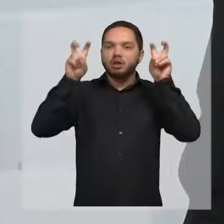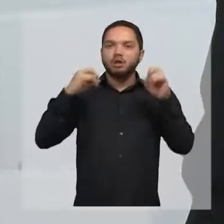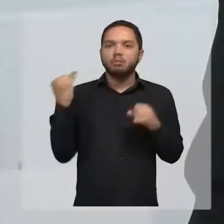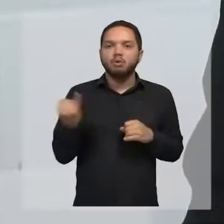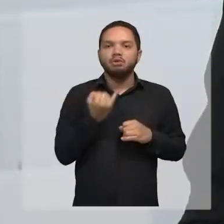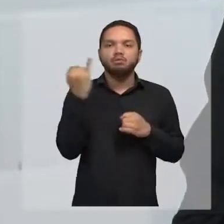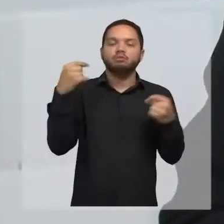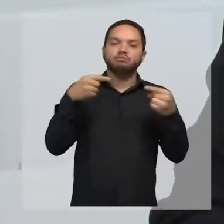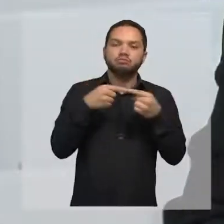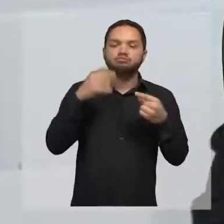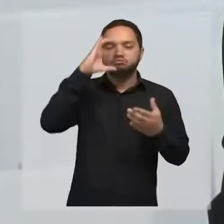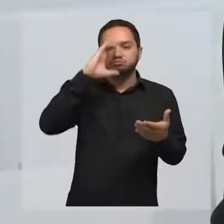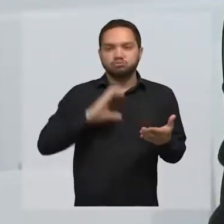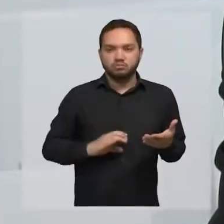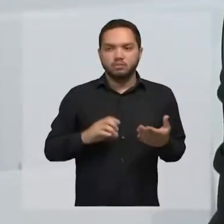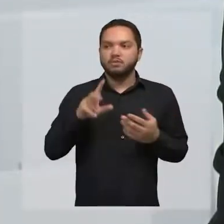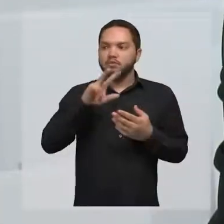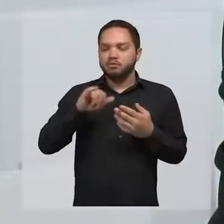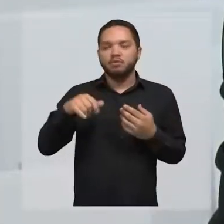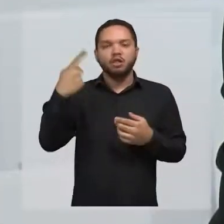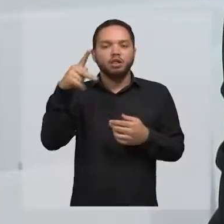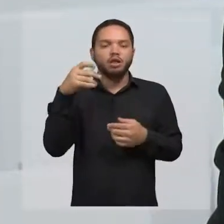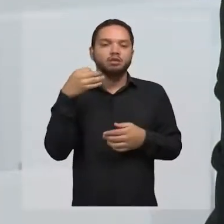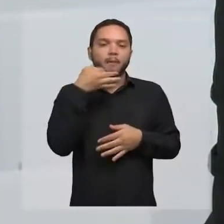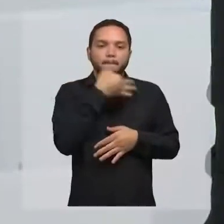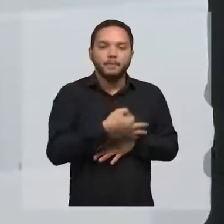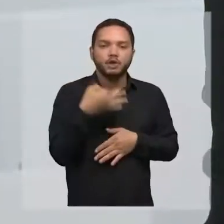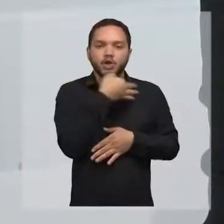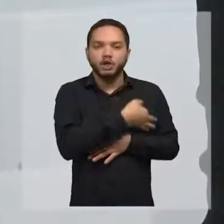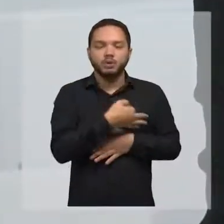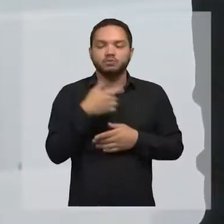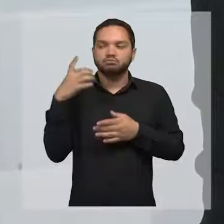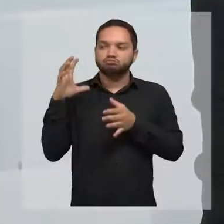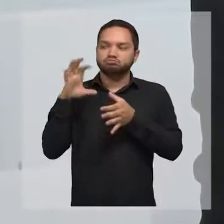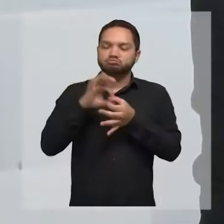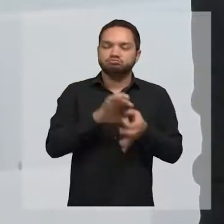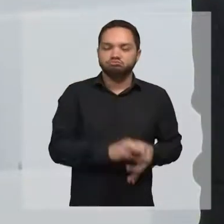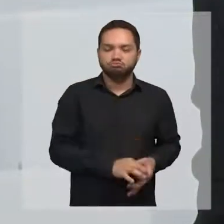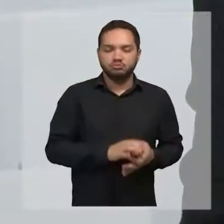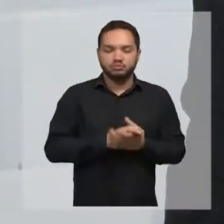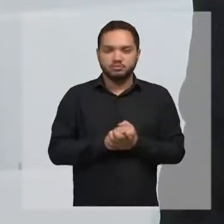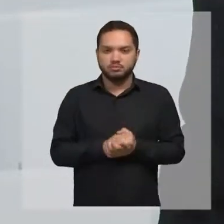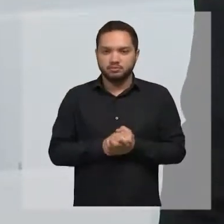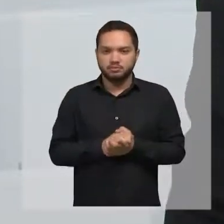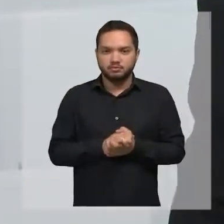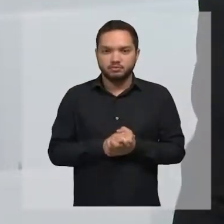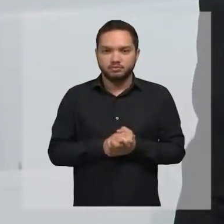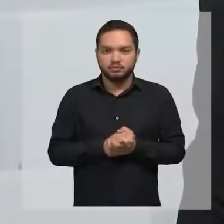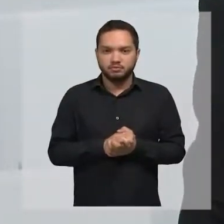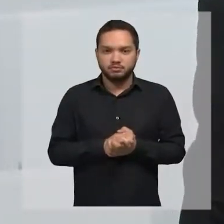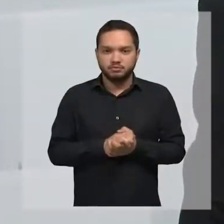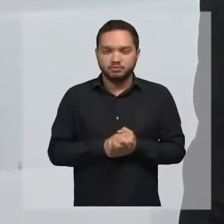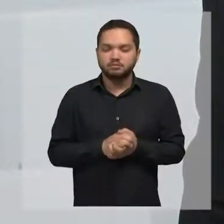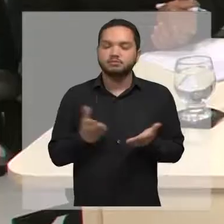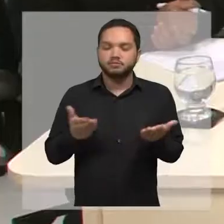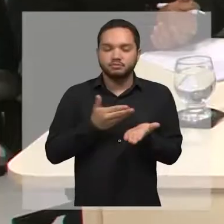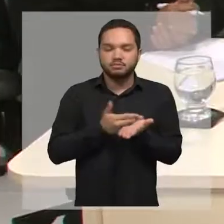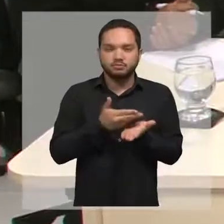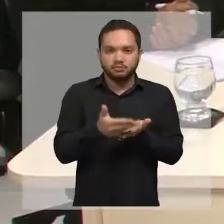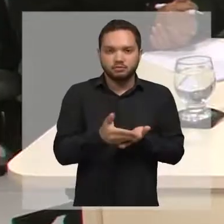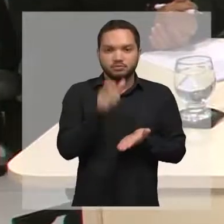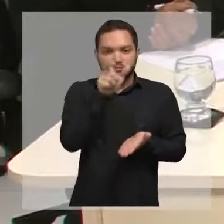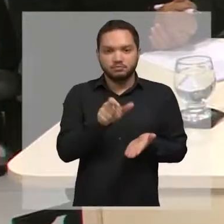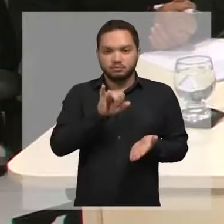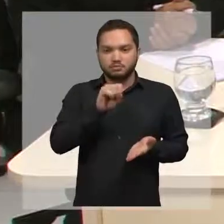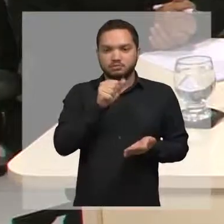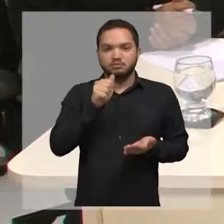para a cidadania, também fazendo suas análises de contexto. Eu começo com